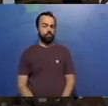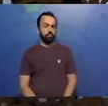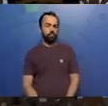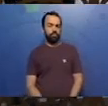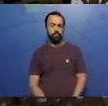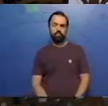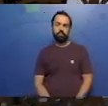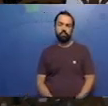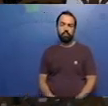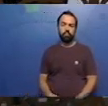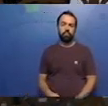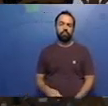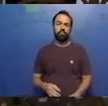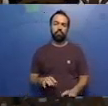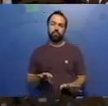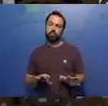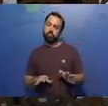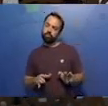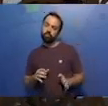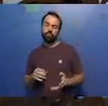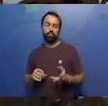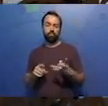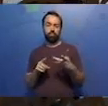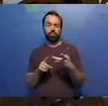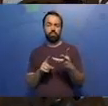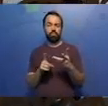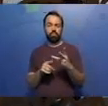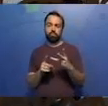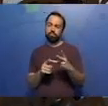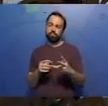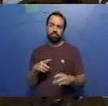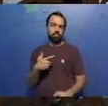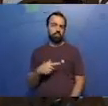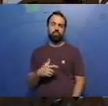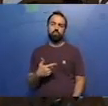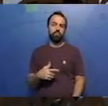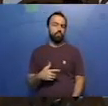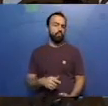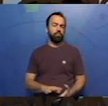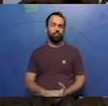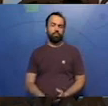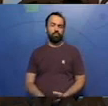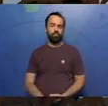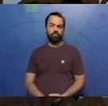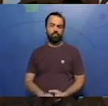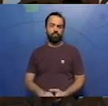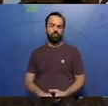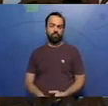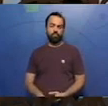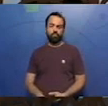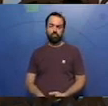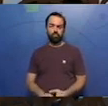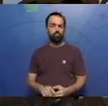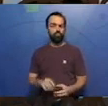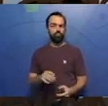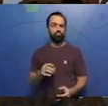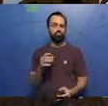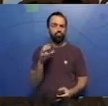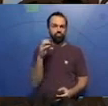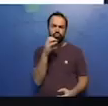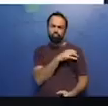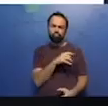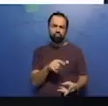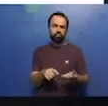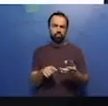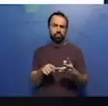relógios que não mostram esse terceiro ponteiro, mas a maioria deles mostram, é aquele que vai bem mais rapidinho.